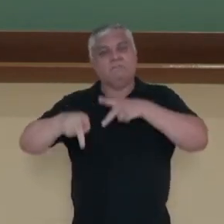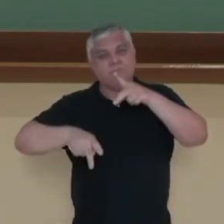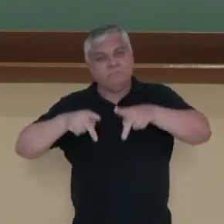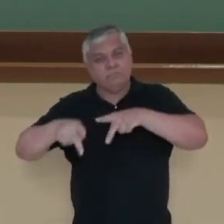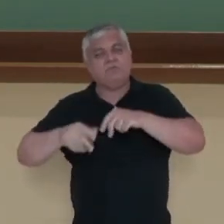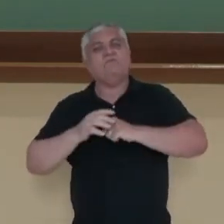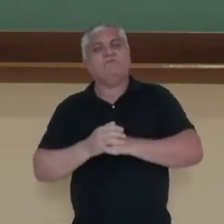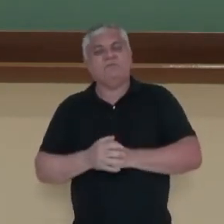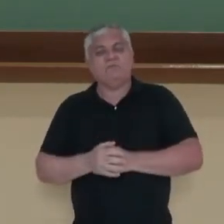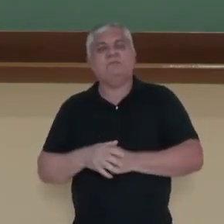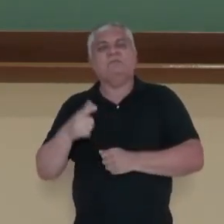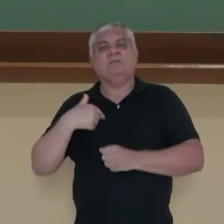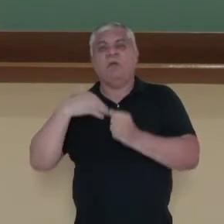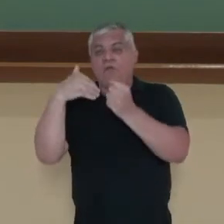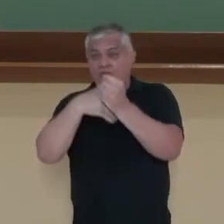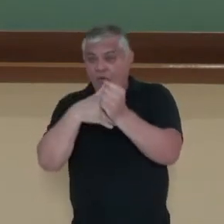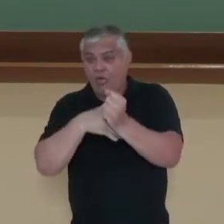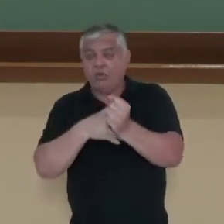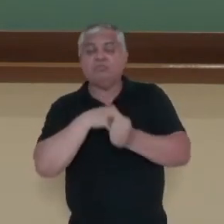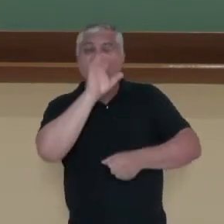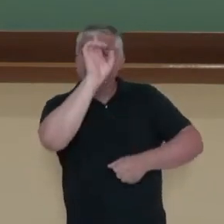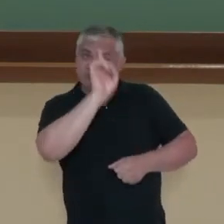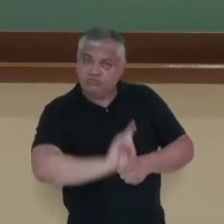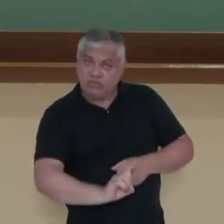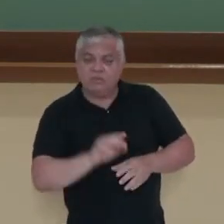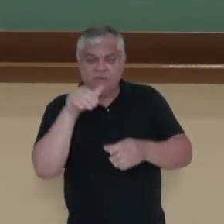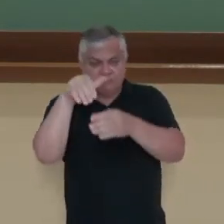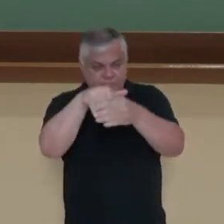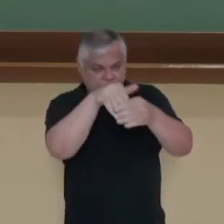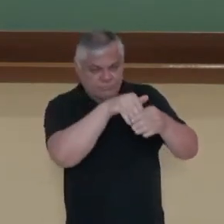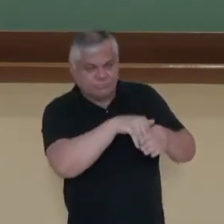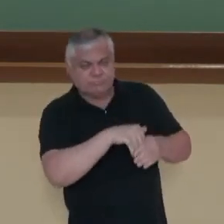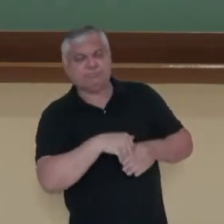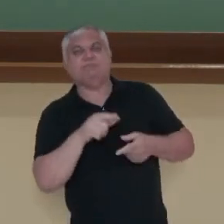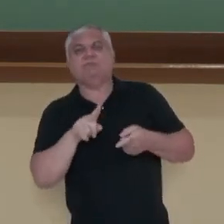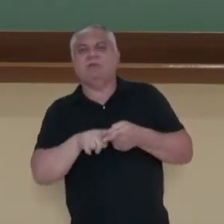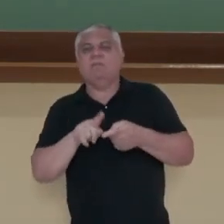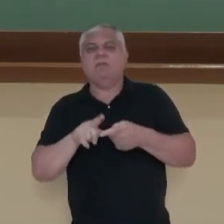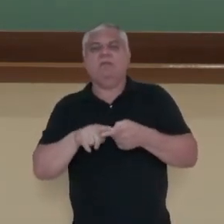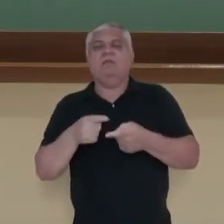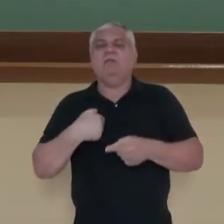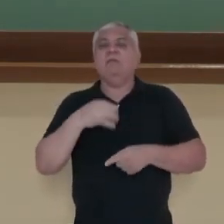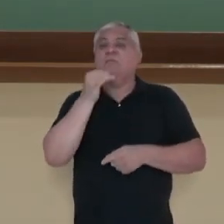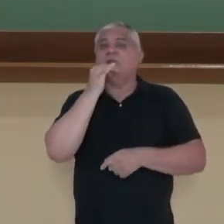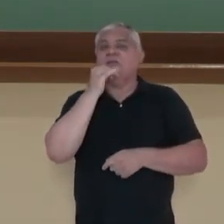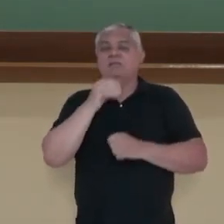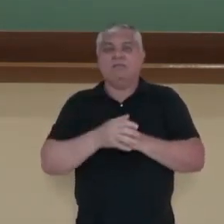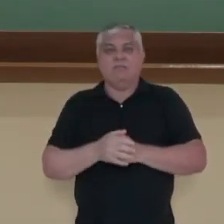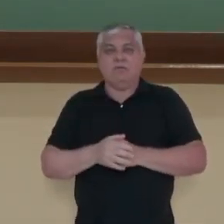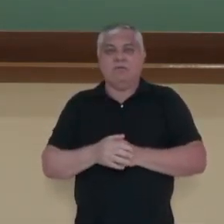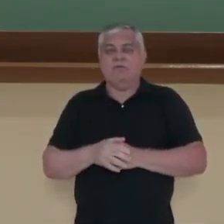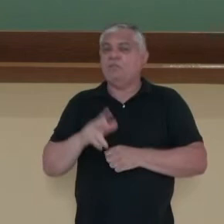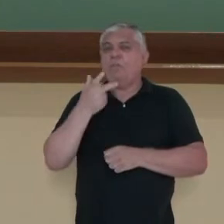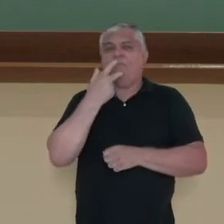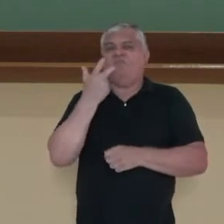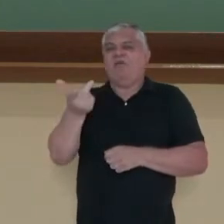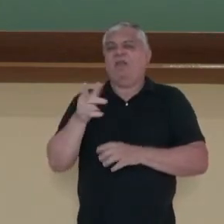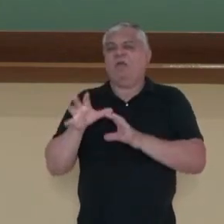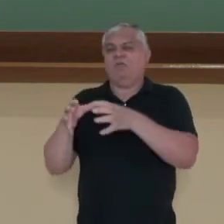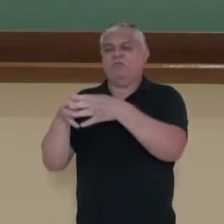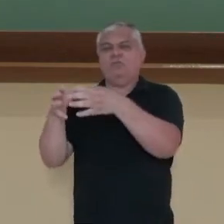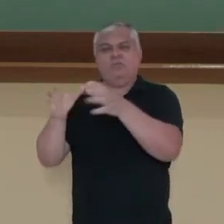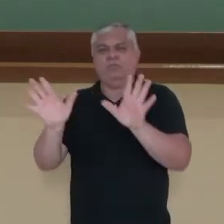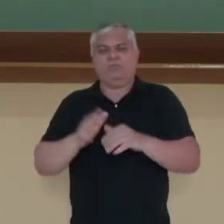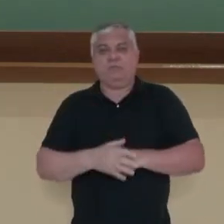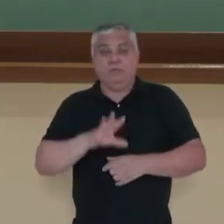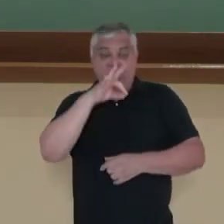aí o voto secreto e era extensivo a todos os homens, a abolição do voto censitário ao parlamento, pagamento